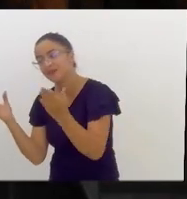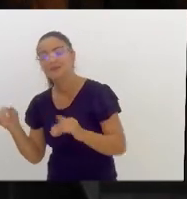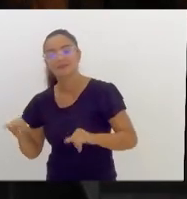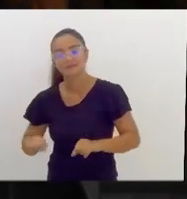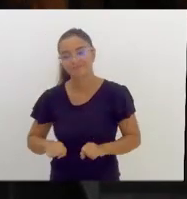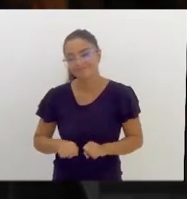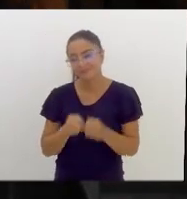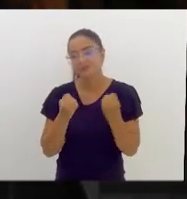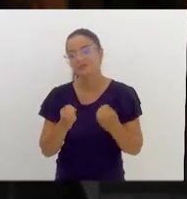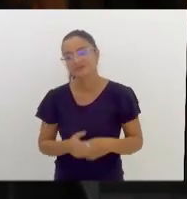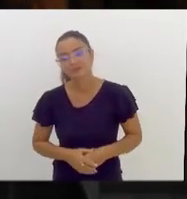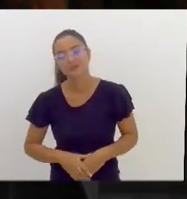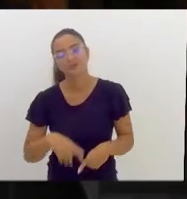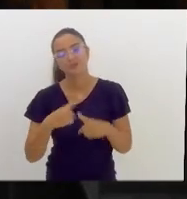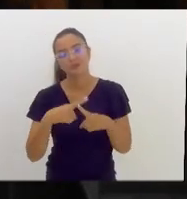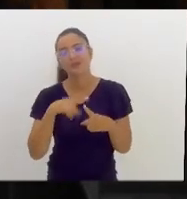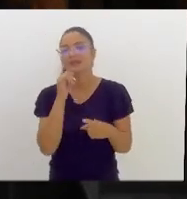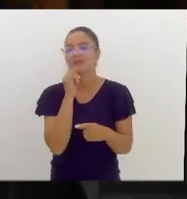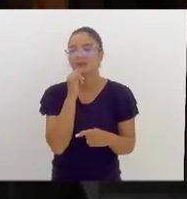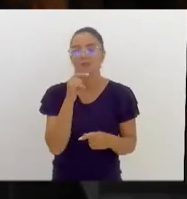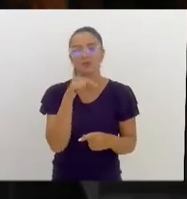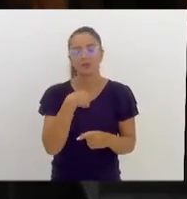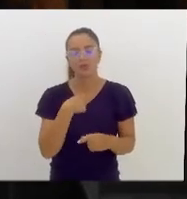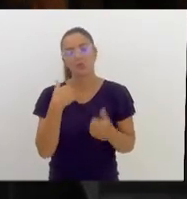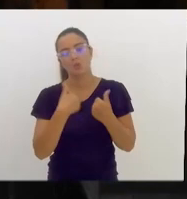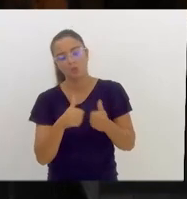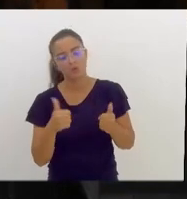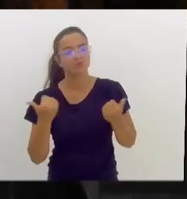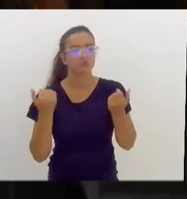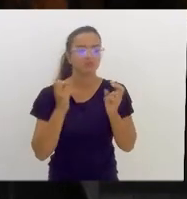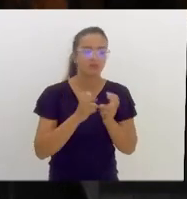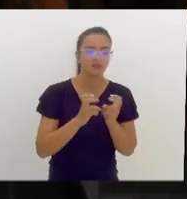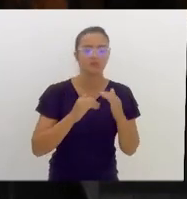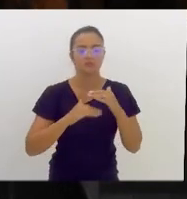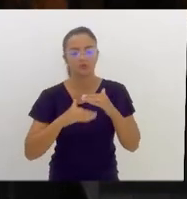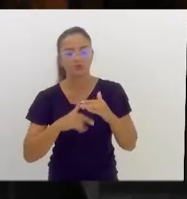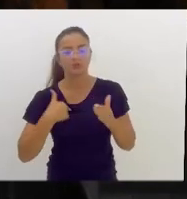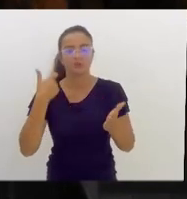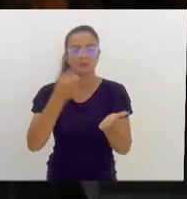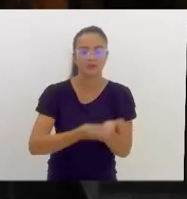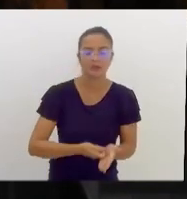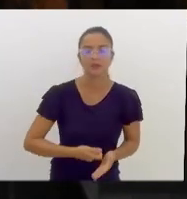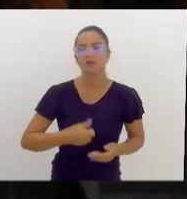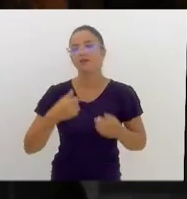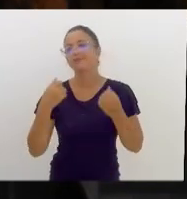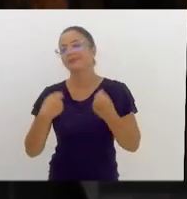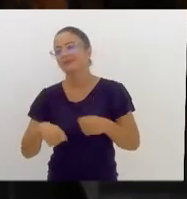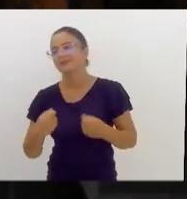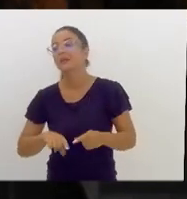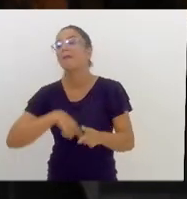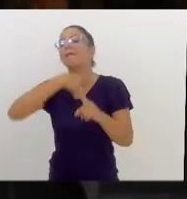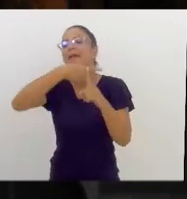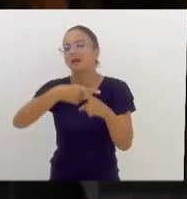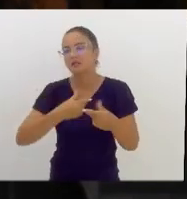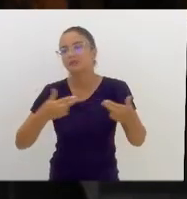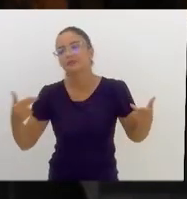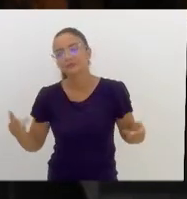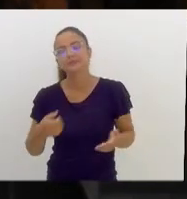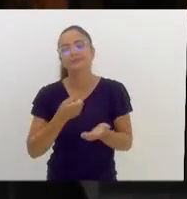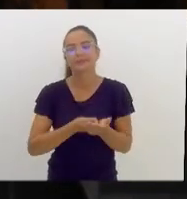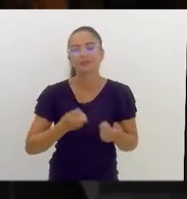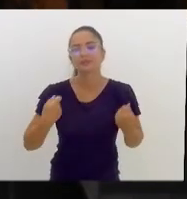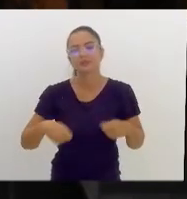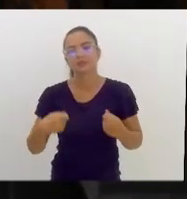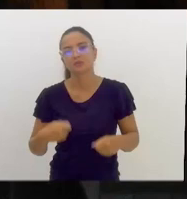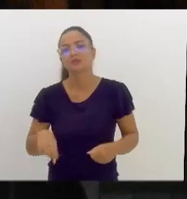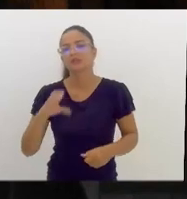passagem, passa a ter que pagar também por diferentes formas de subsídio. Então, o trabalho da CPI foi muito importante.